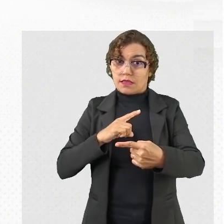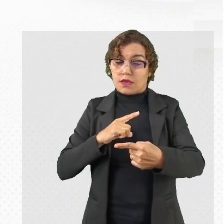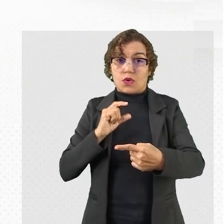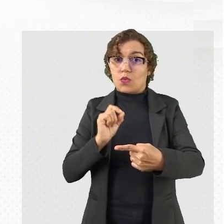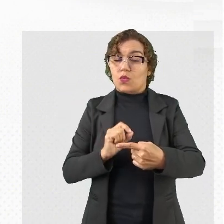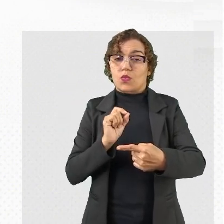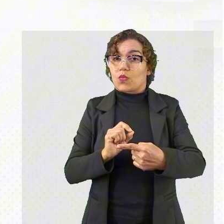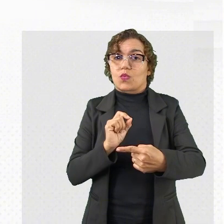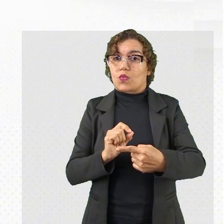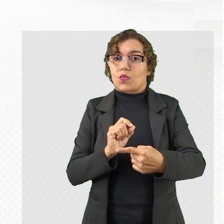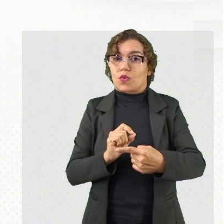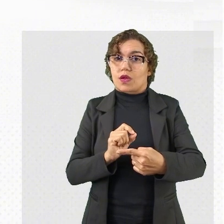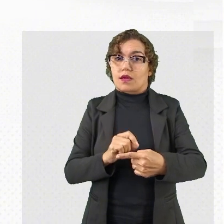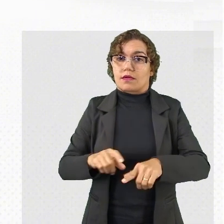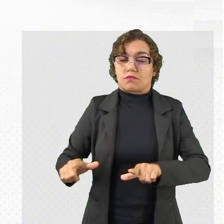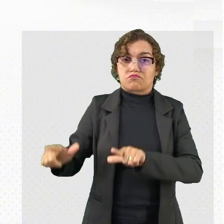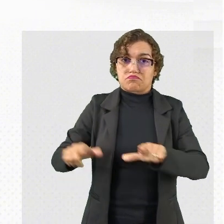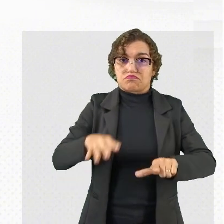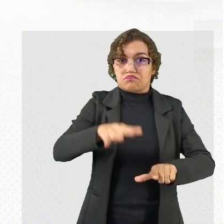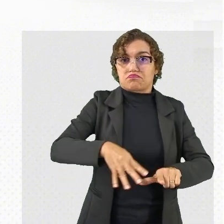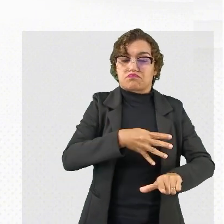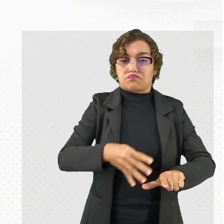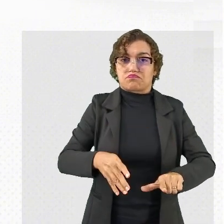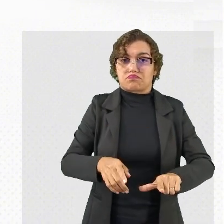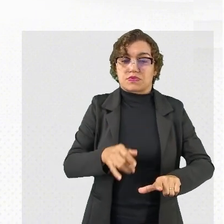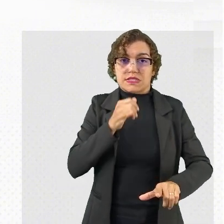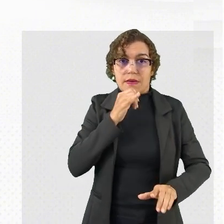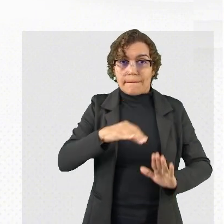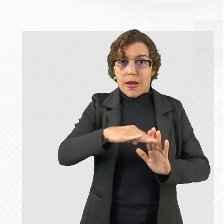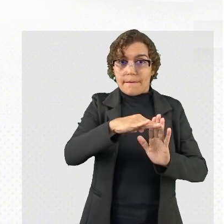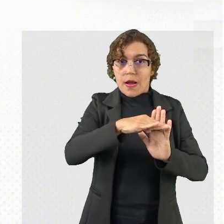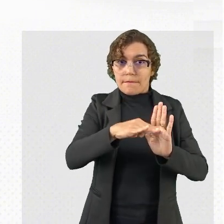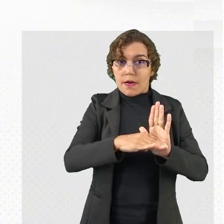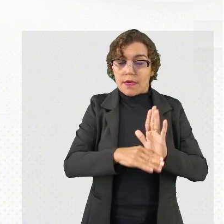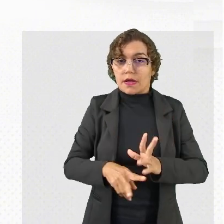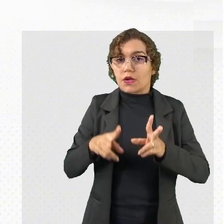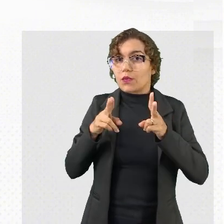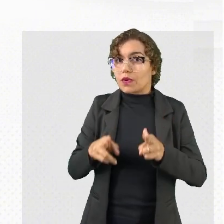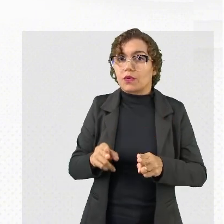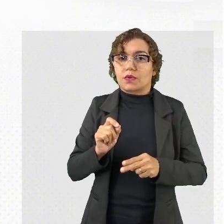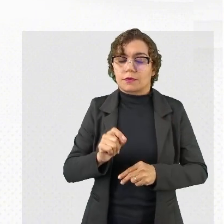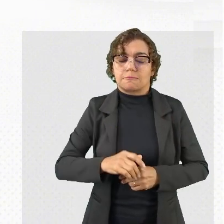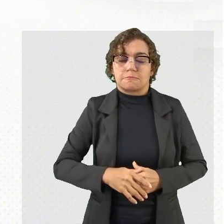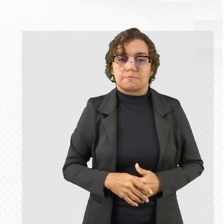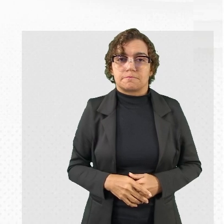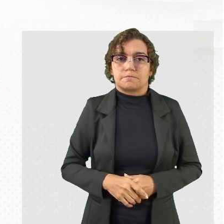né, essa escala vai ser igual